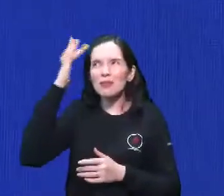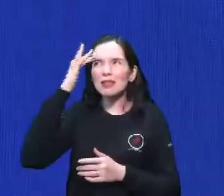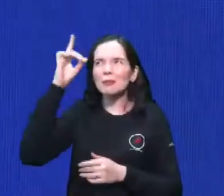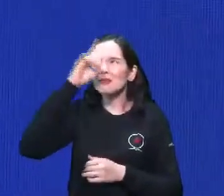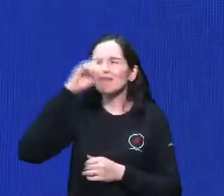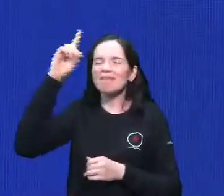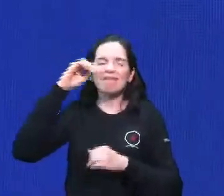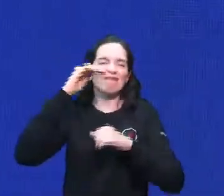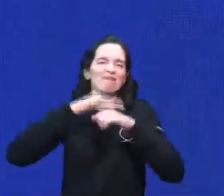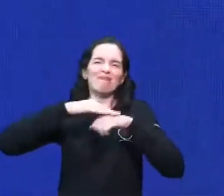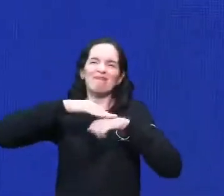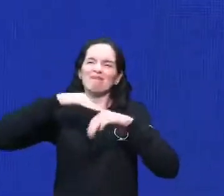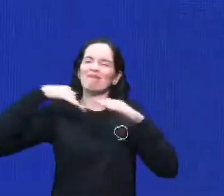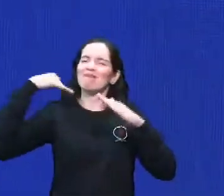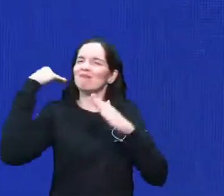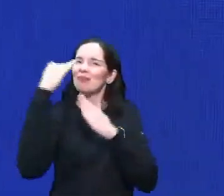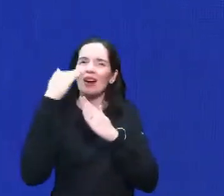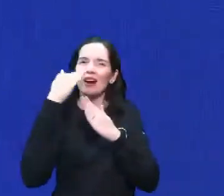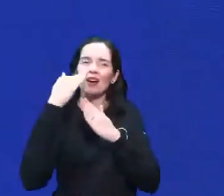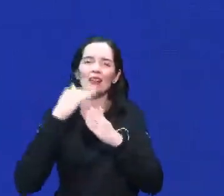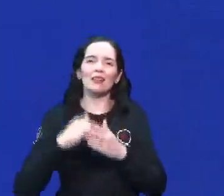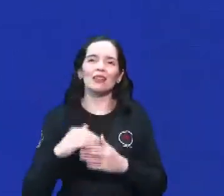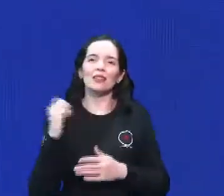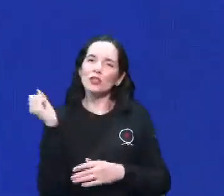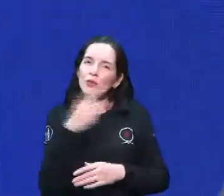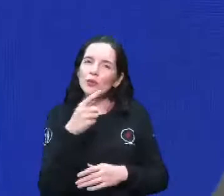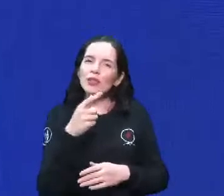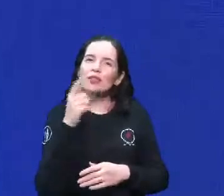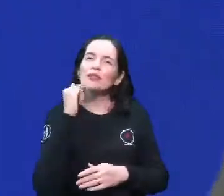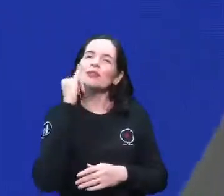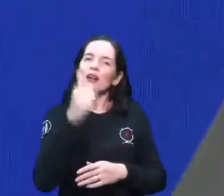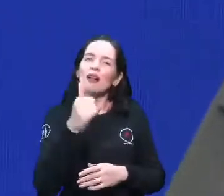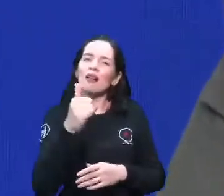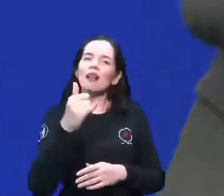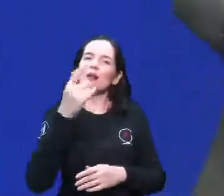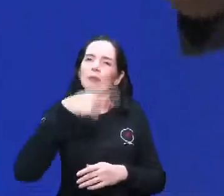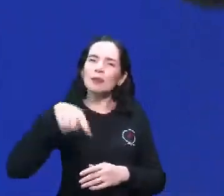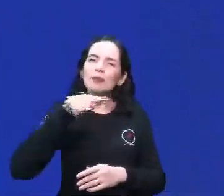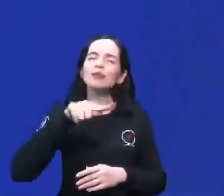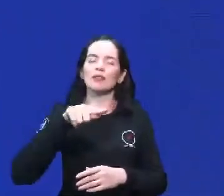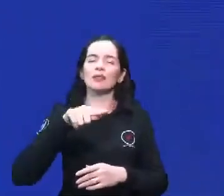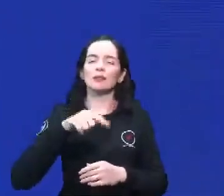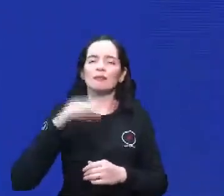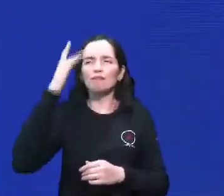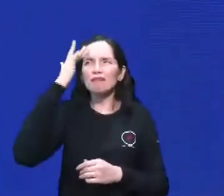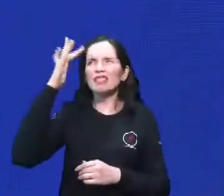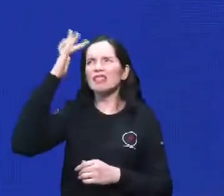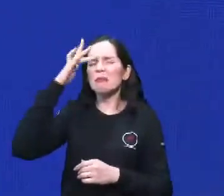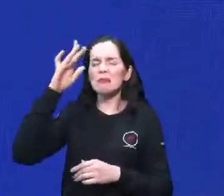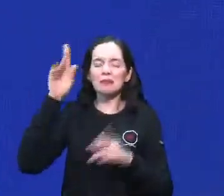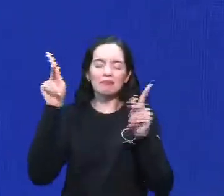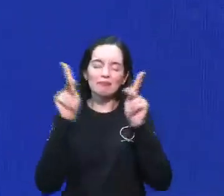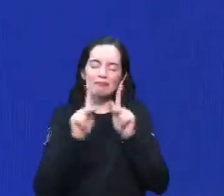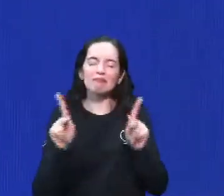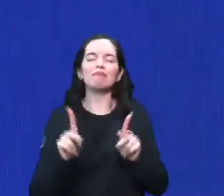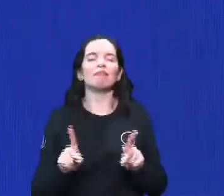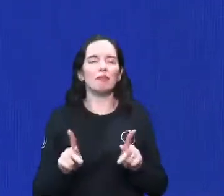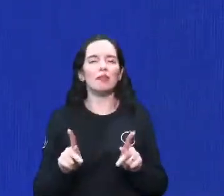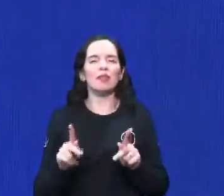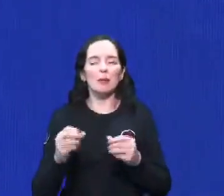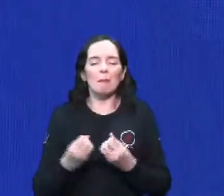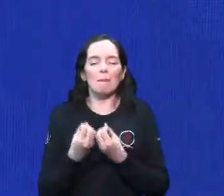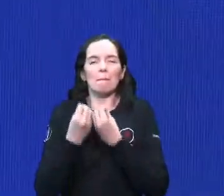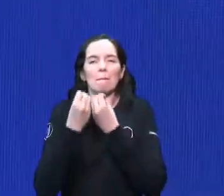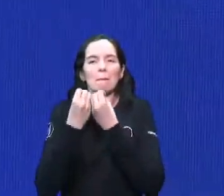mais elevados do que tudo que disseram a respeito de você para você. São pensamentos de paz, para dar